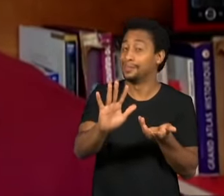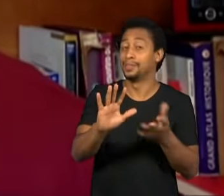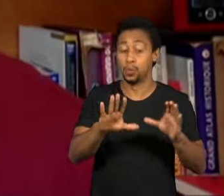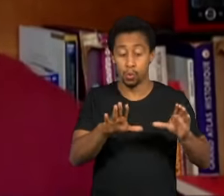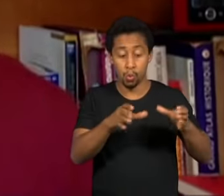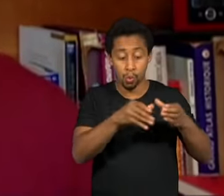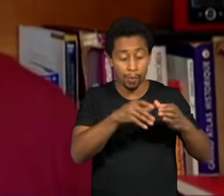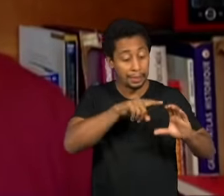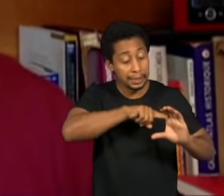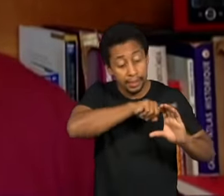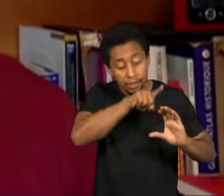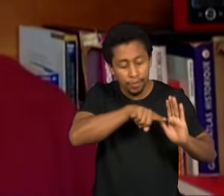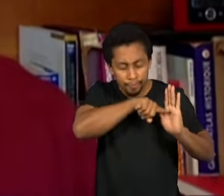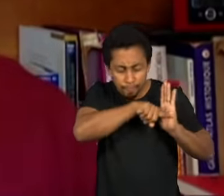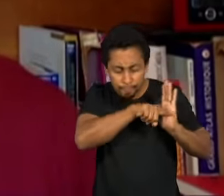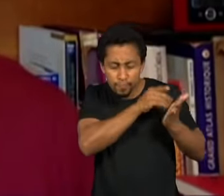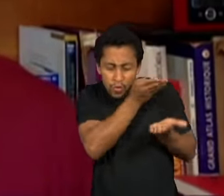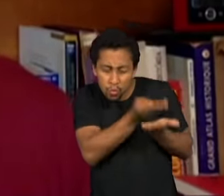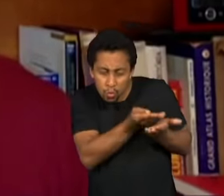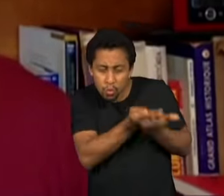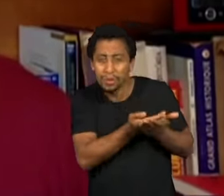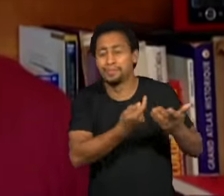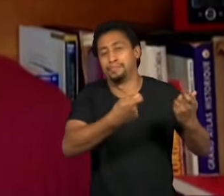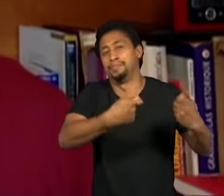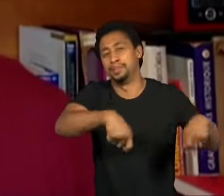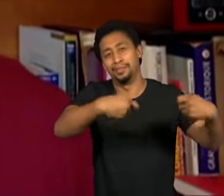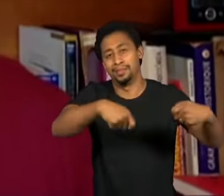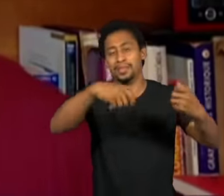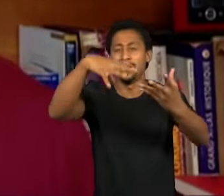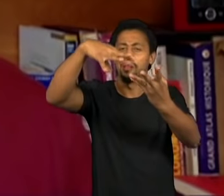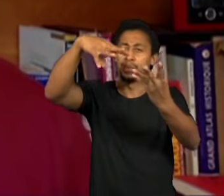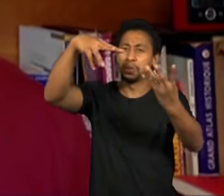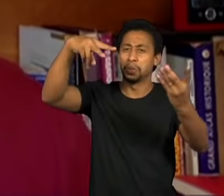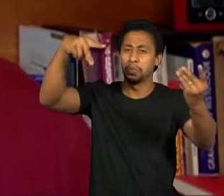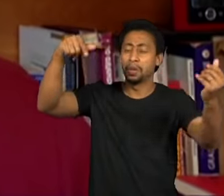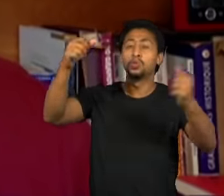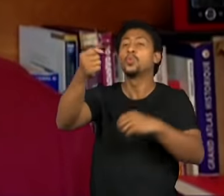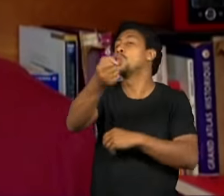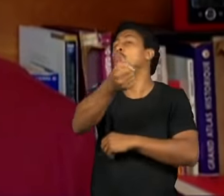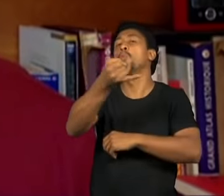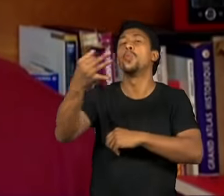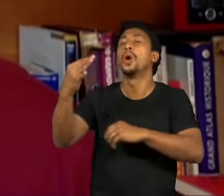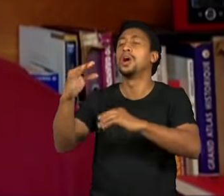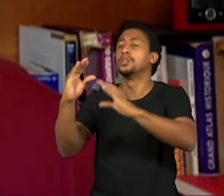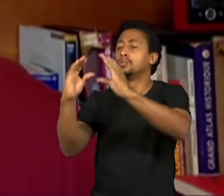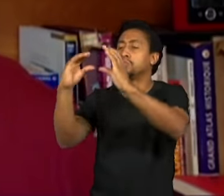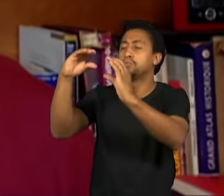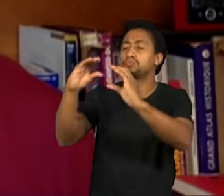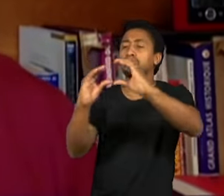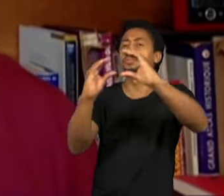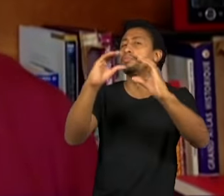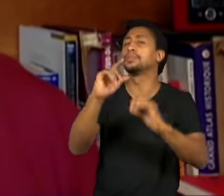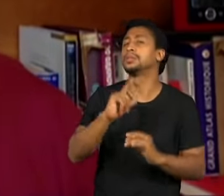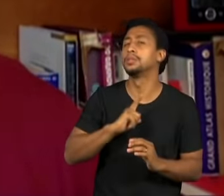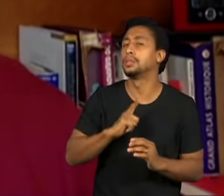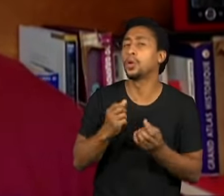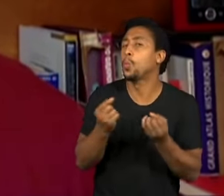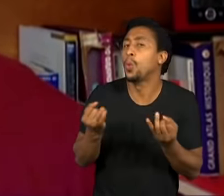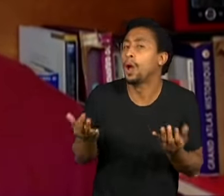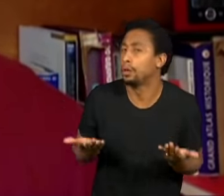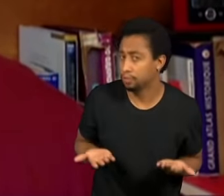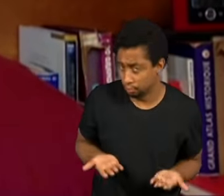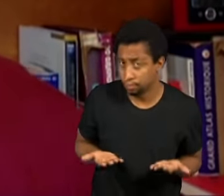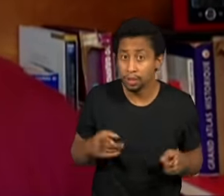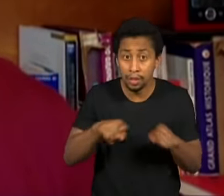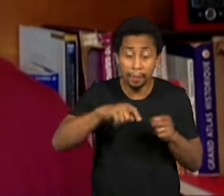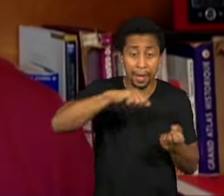órbitas dos asteroides, mapear os asteroides no entorno da Terra, os NEOs, desenvolver